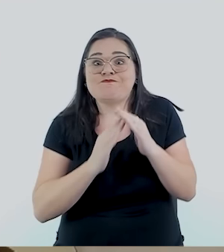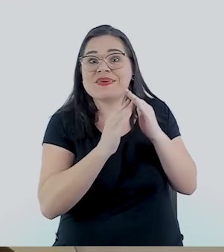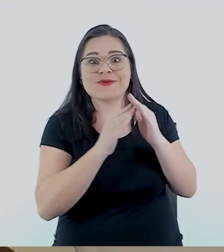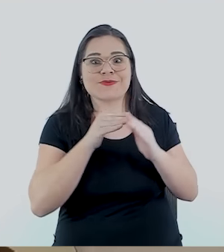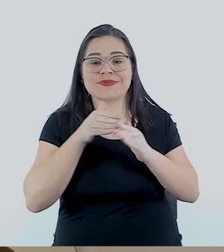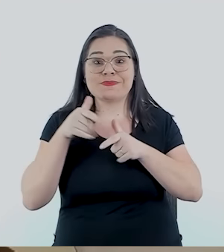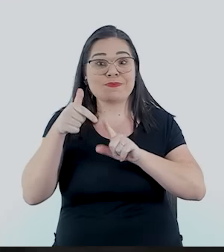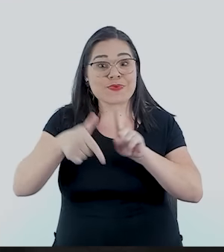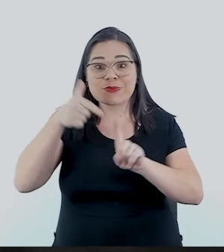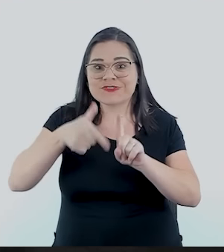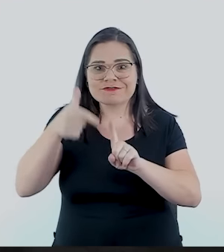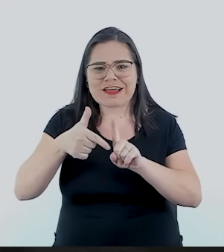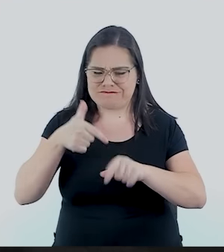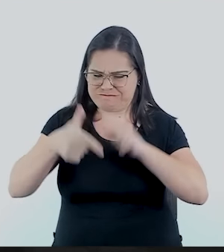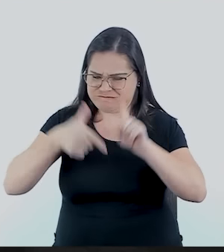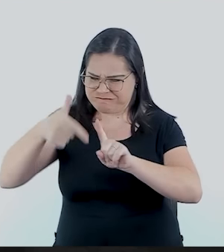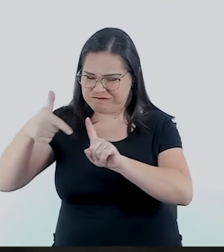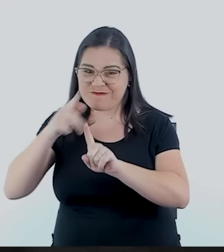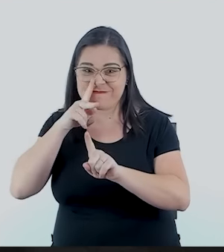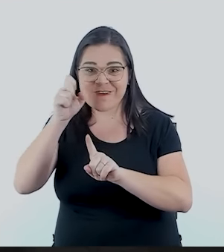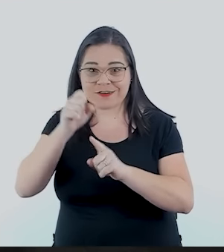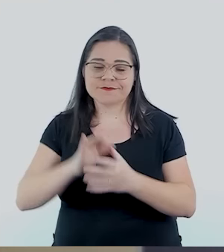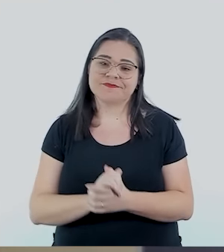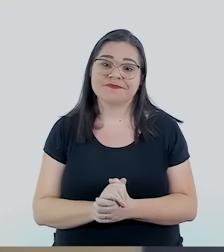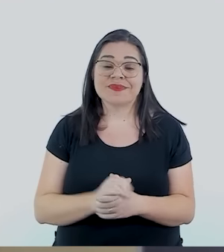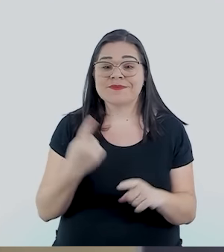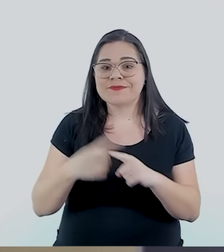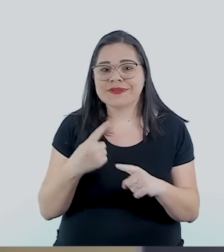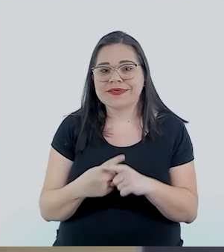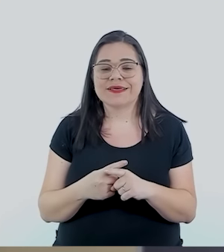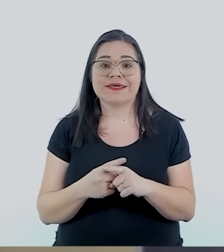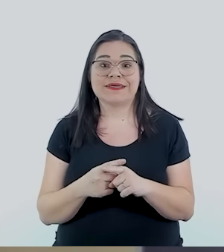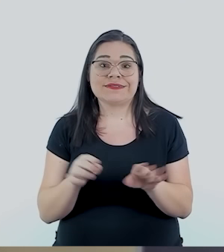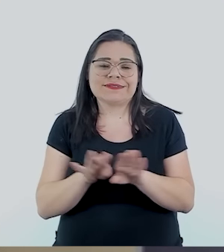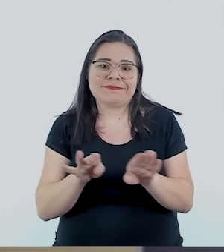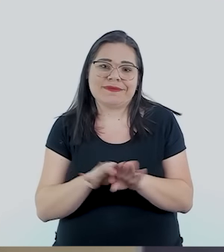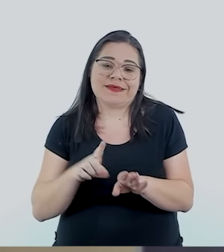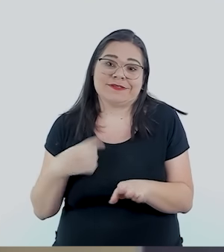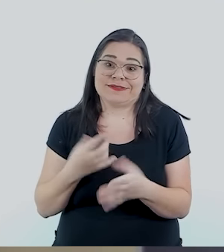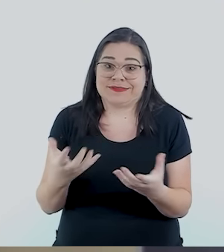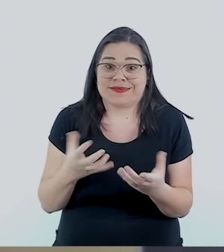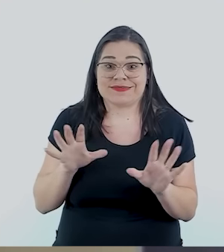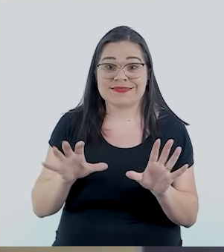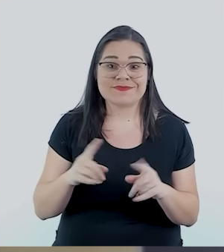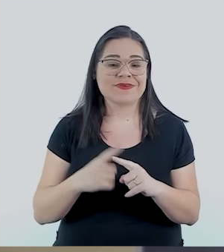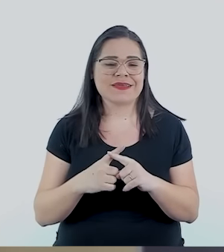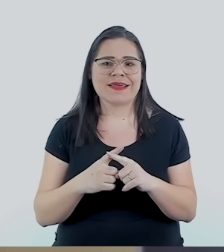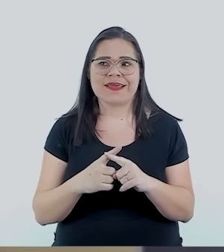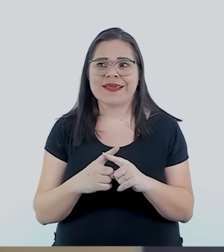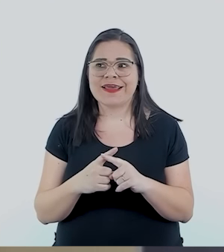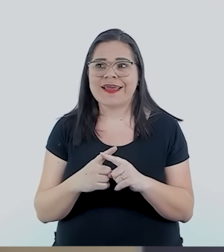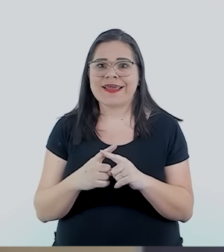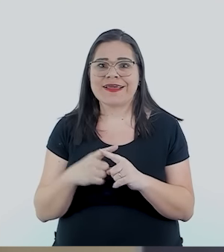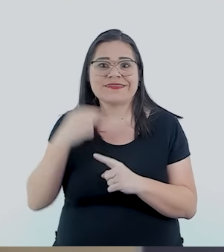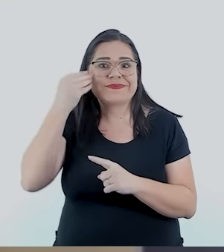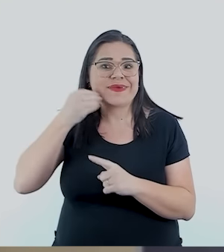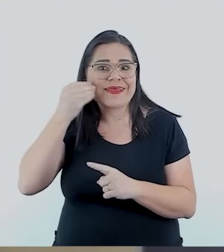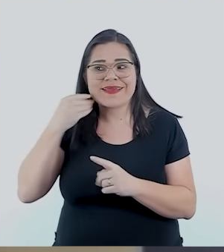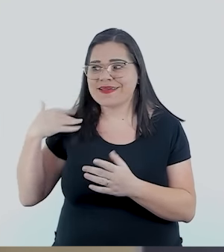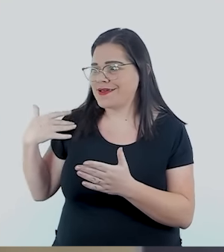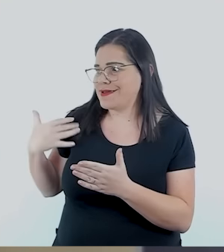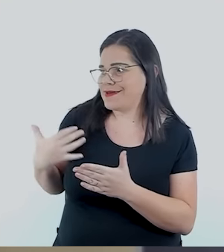dela até porque nós tivemos que ser assim né não só porque a gente vive mais mas por força de tudo que a gente vivenciou